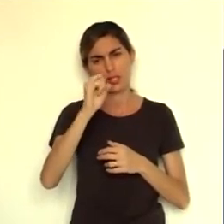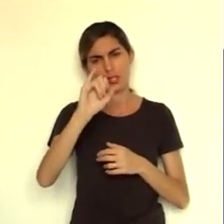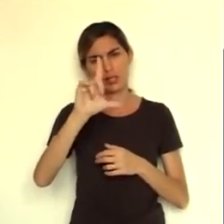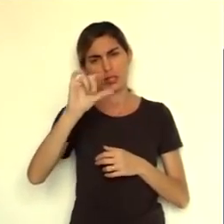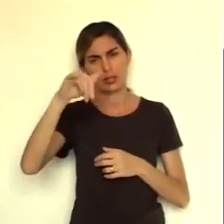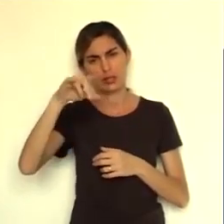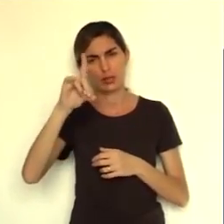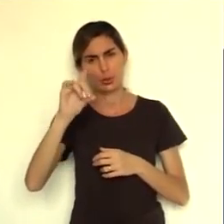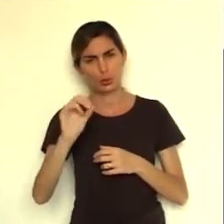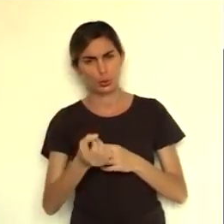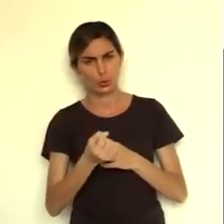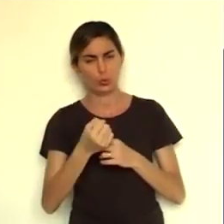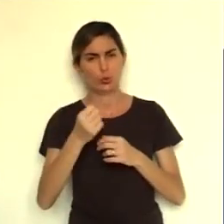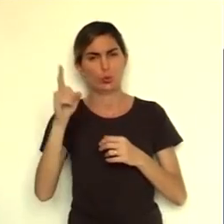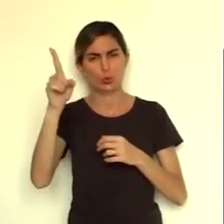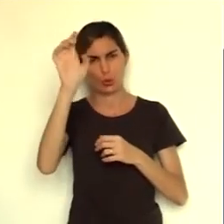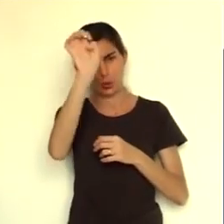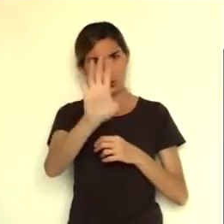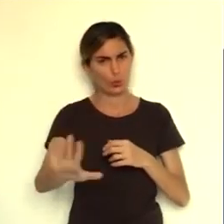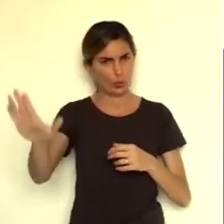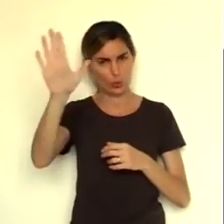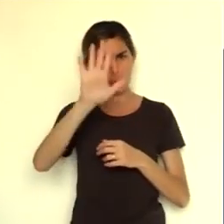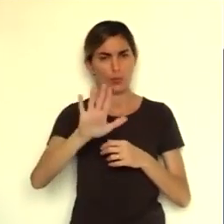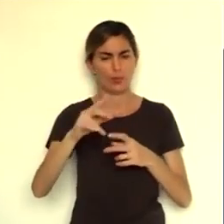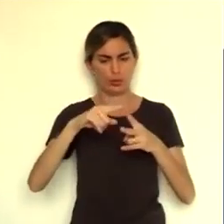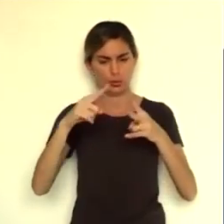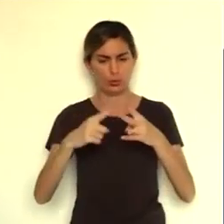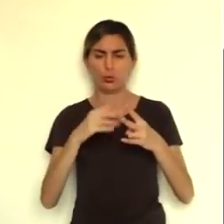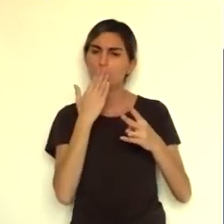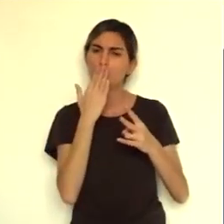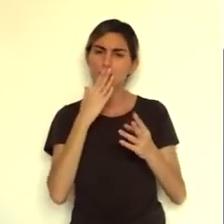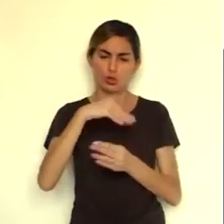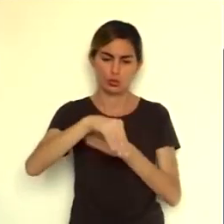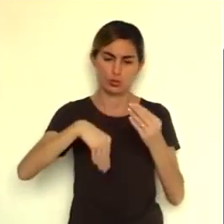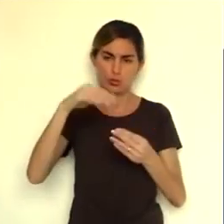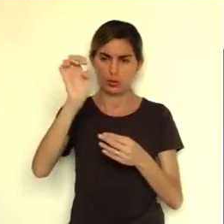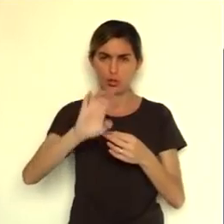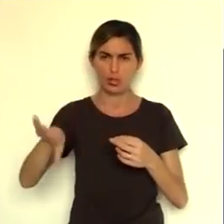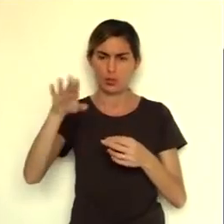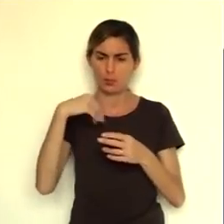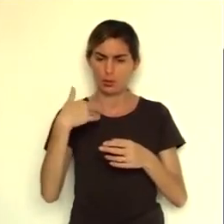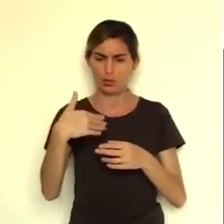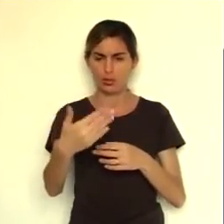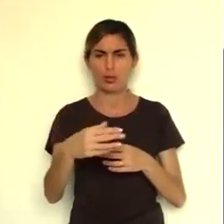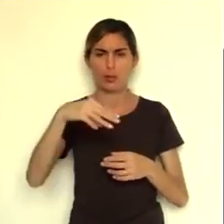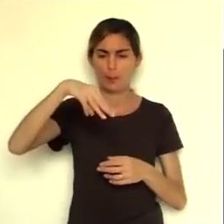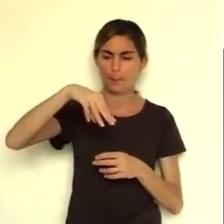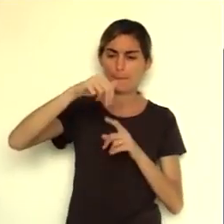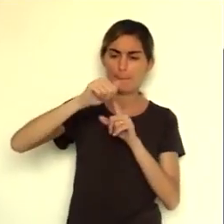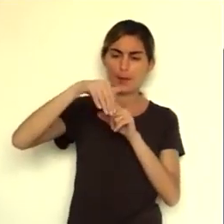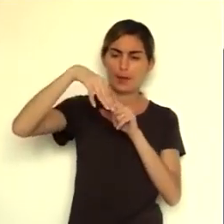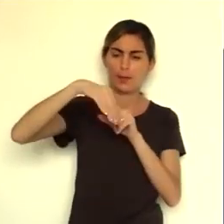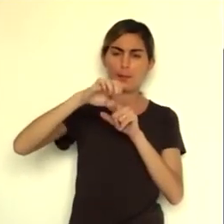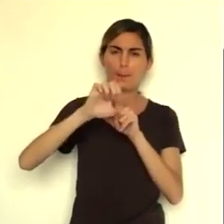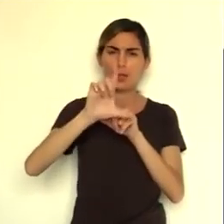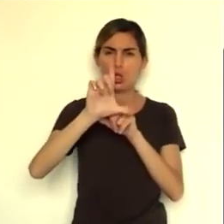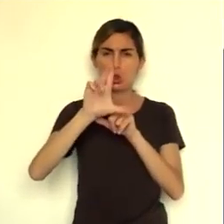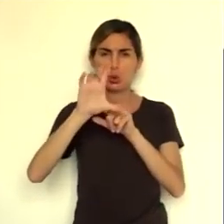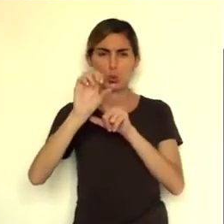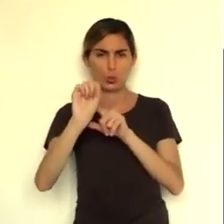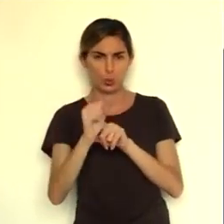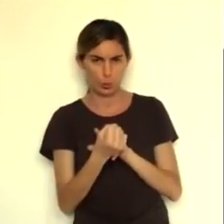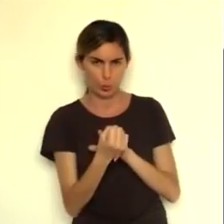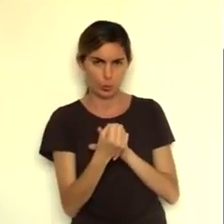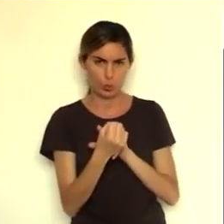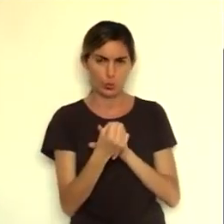são os europeus e os indígenas, a miscigenação entre essas duas etnias, durante muito tempo foi denominado de mameluco, né?